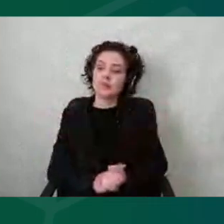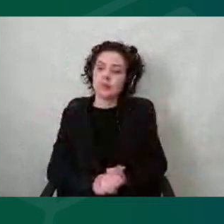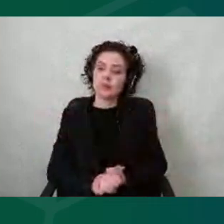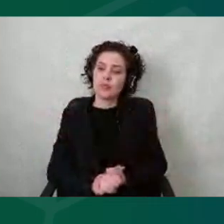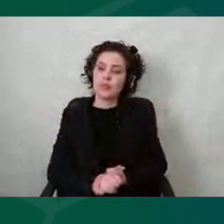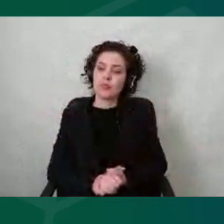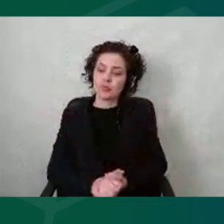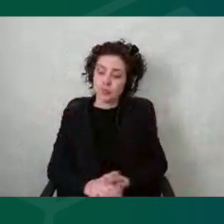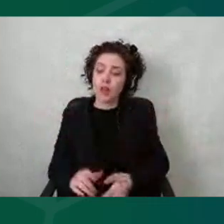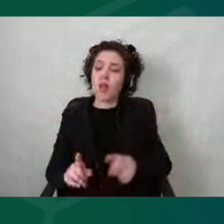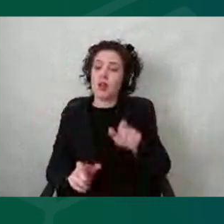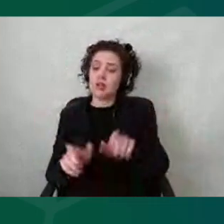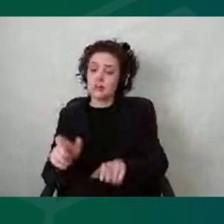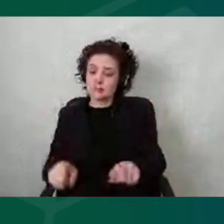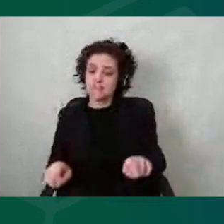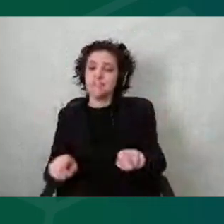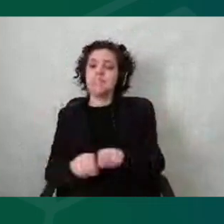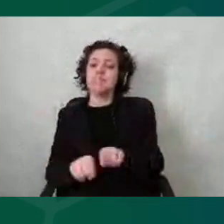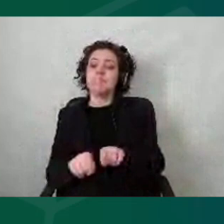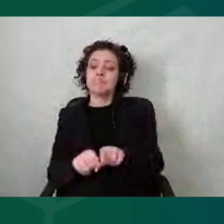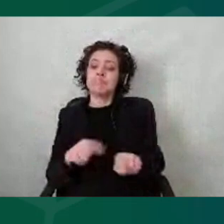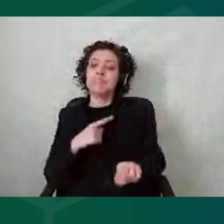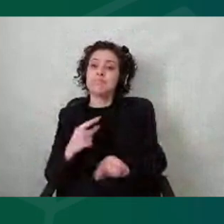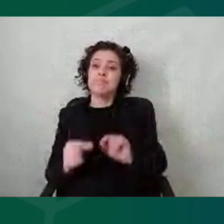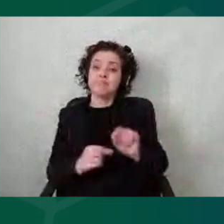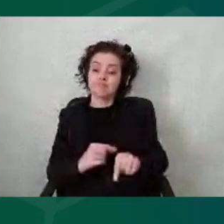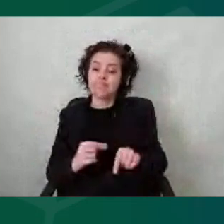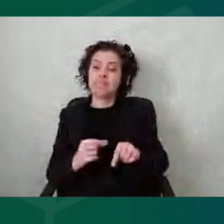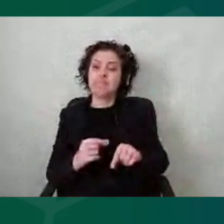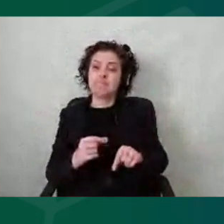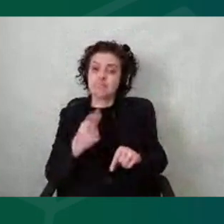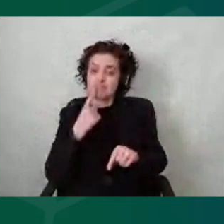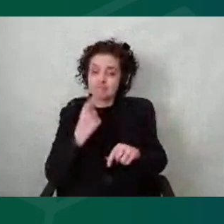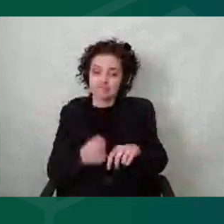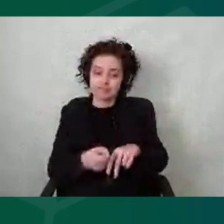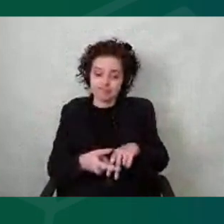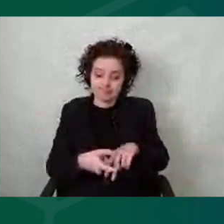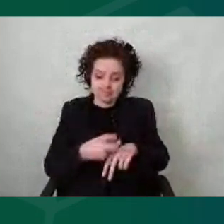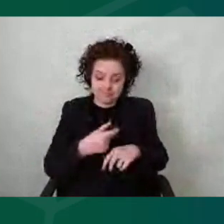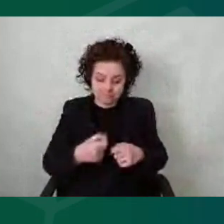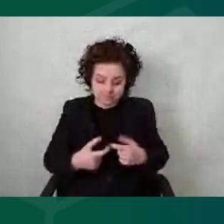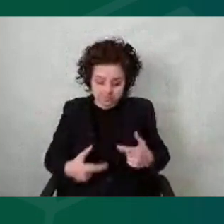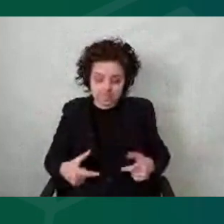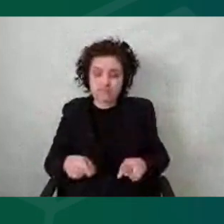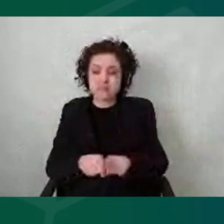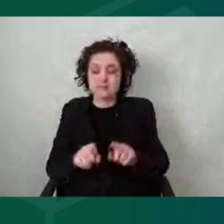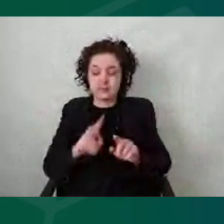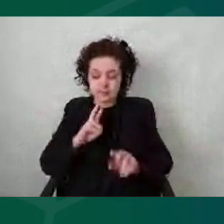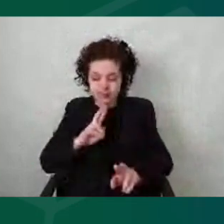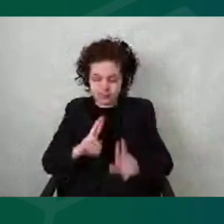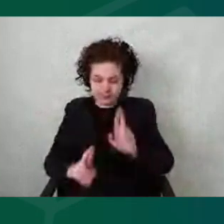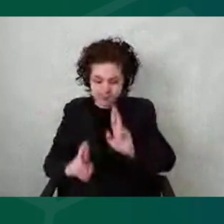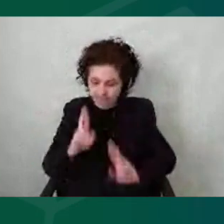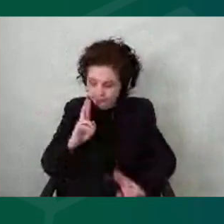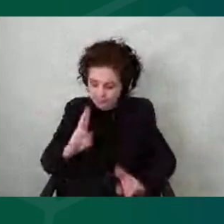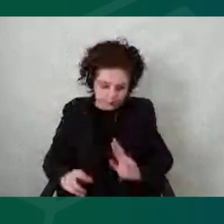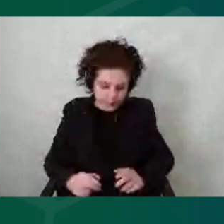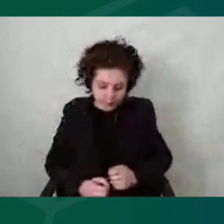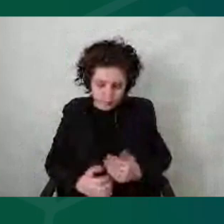também apresentam uma cascata de resposta inflamatória. Próximo, por